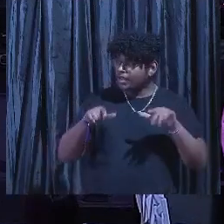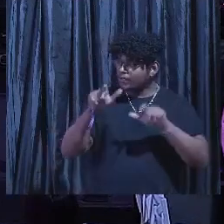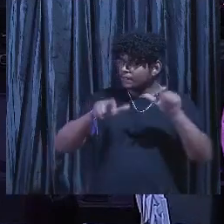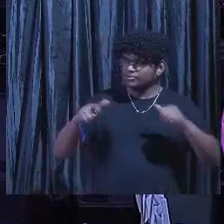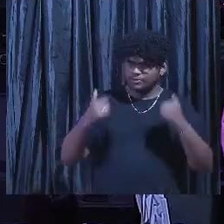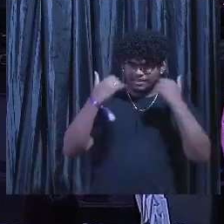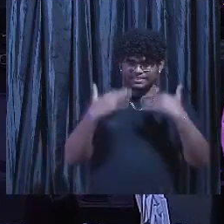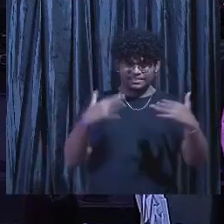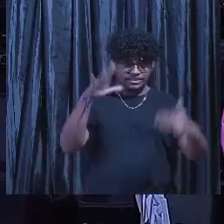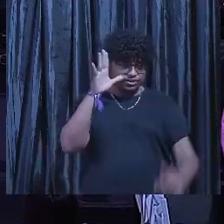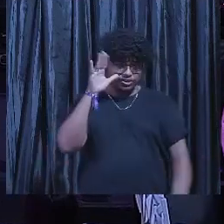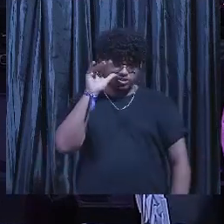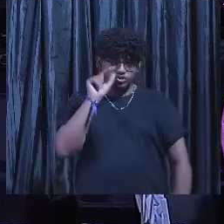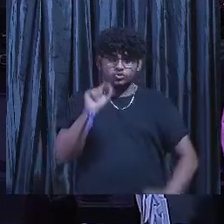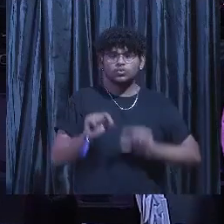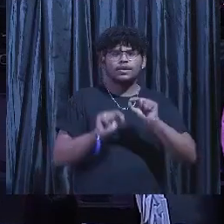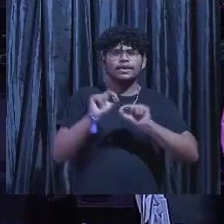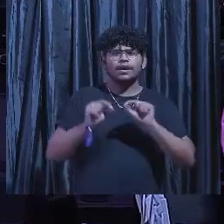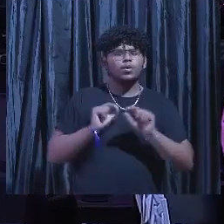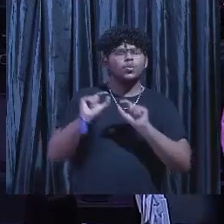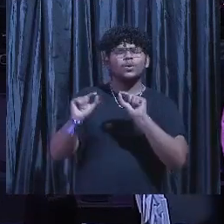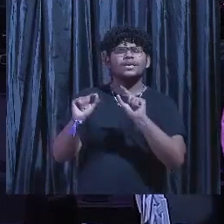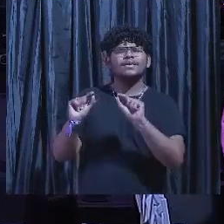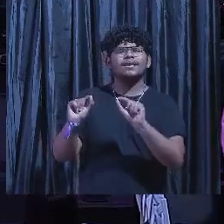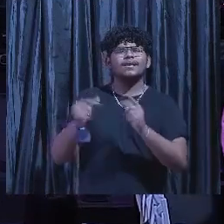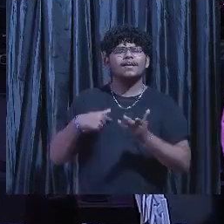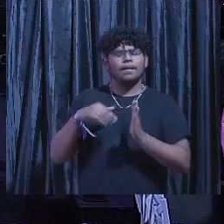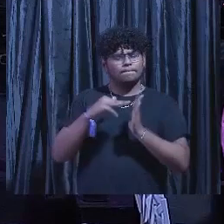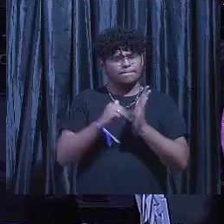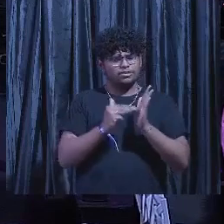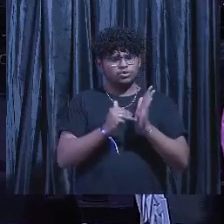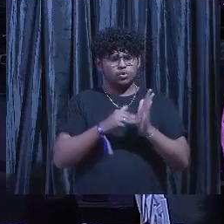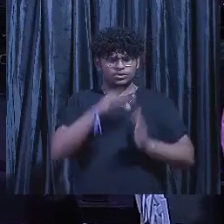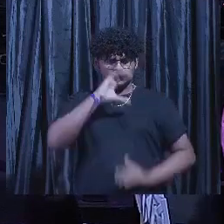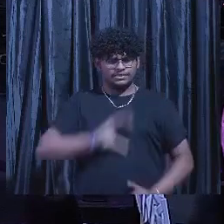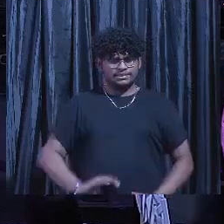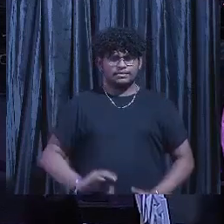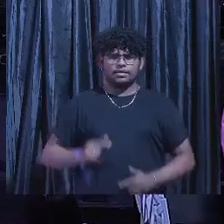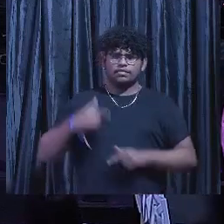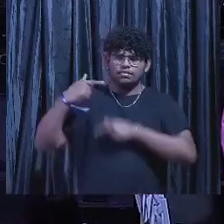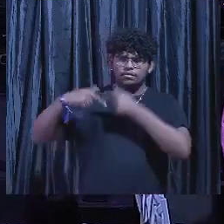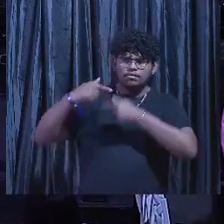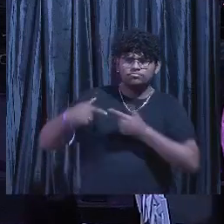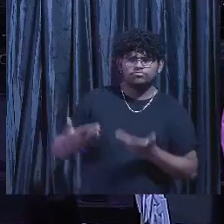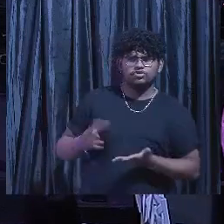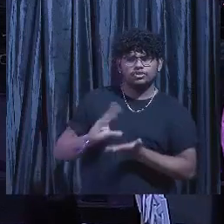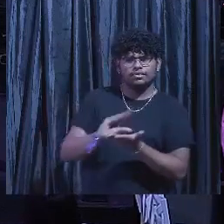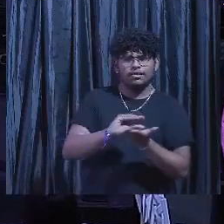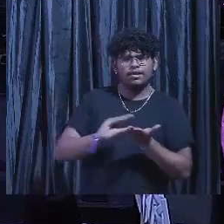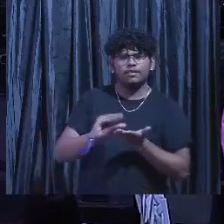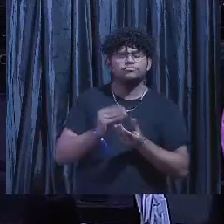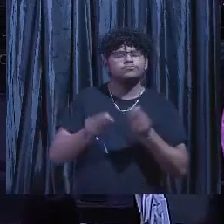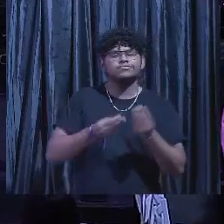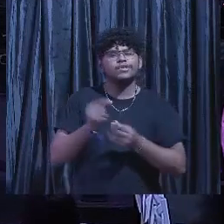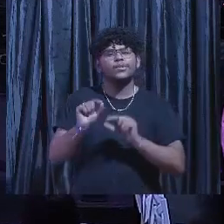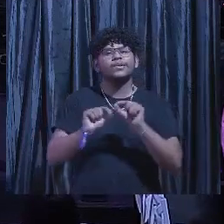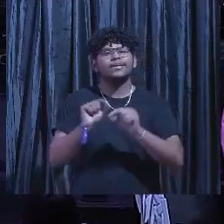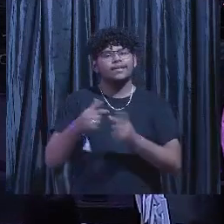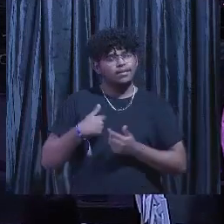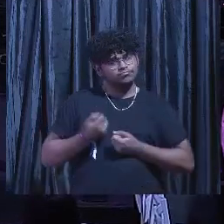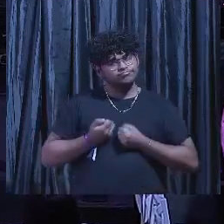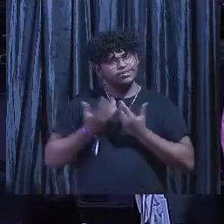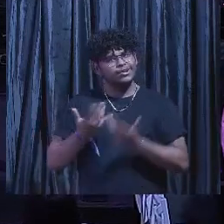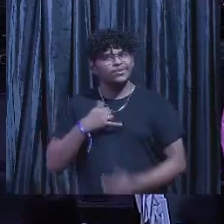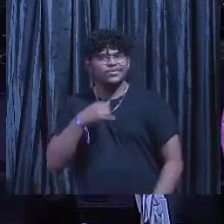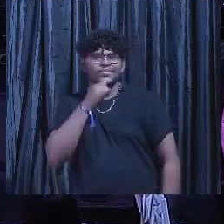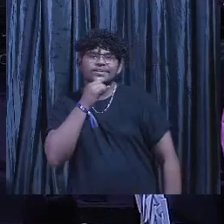que se trata dessa metodologia de geração cidadã de dados, parte da onde, faz de que maneira, contar um pouquinho isso de um exemplo que